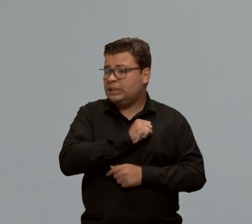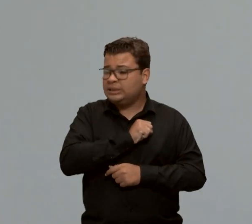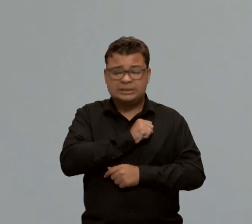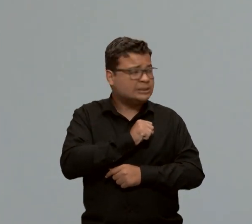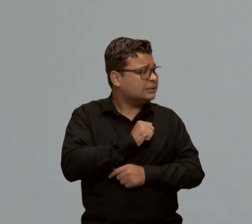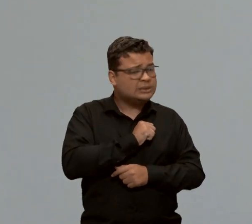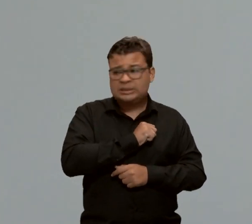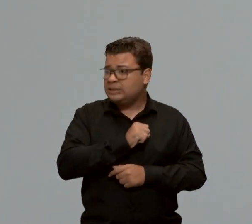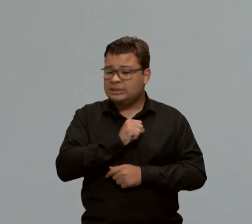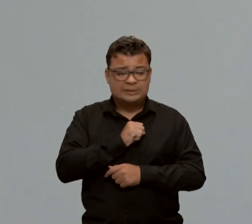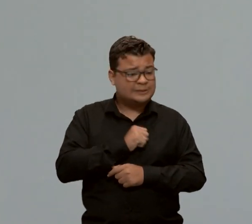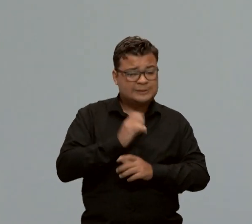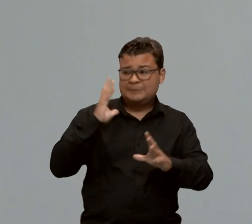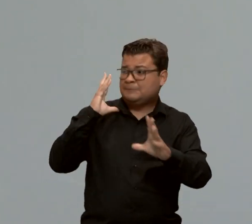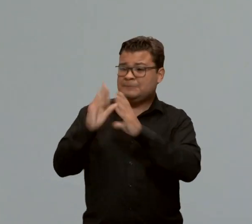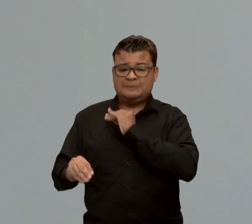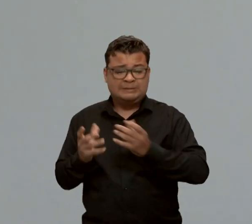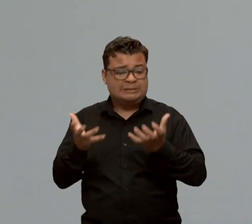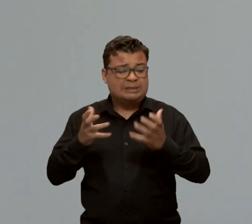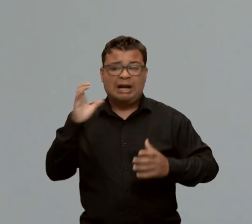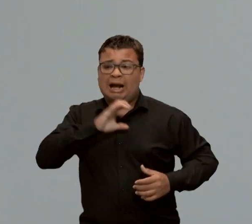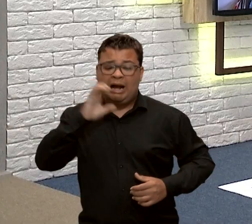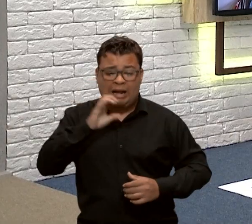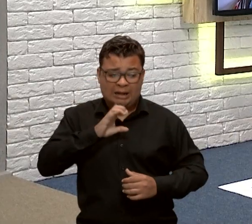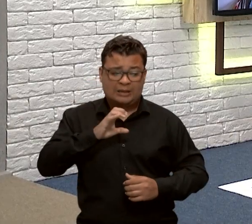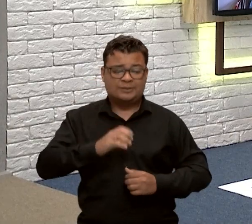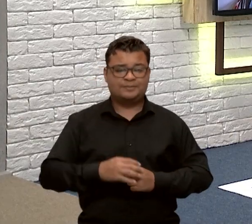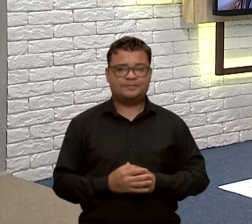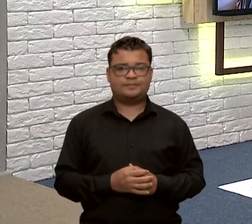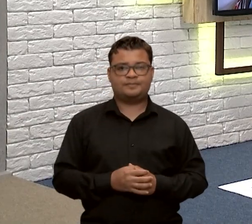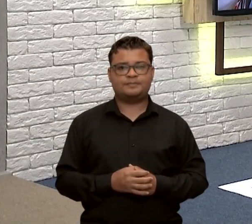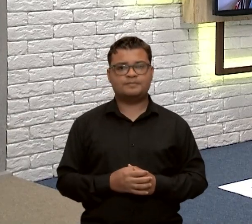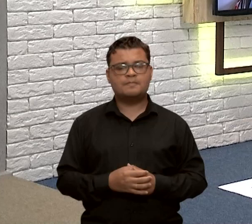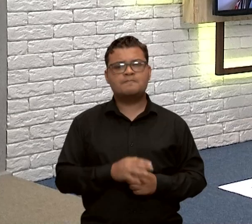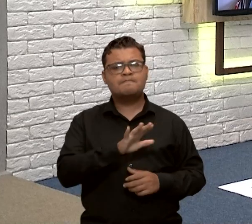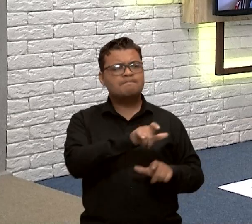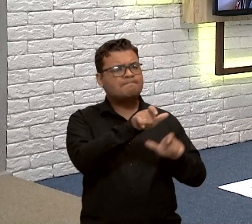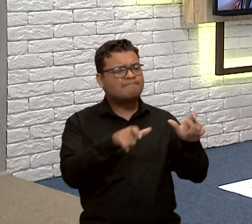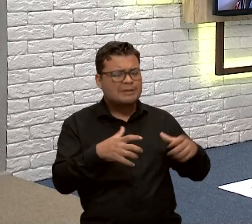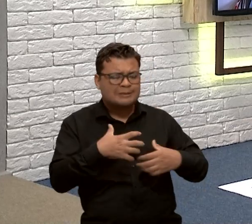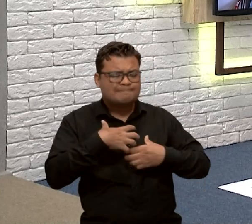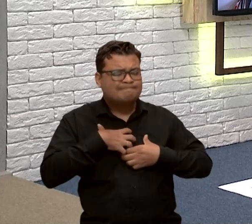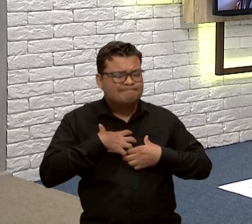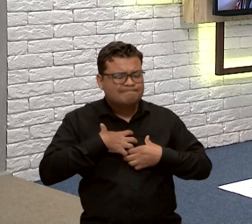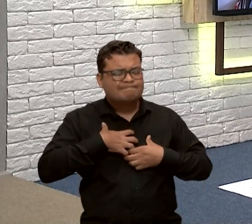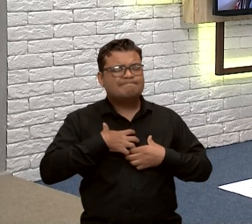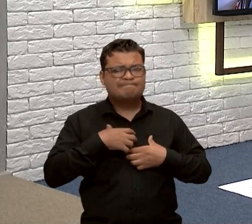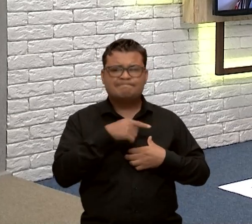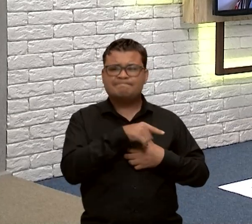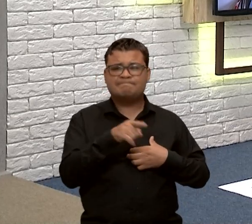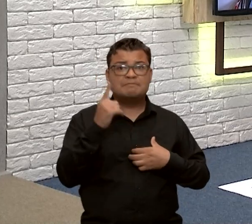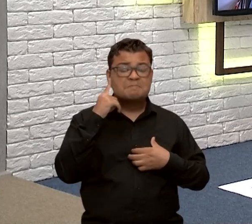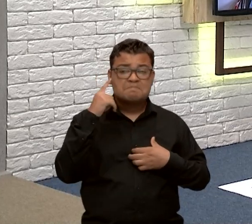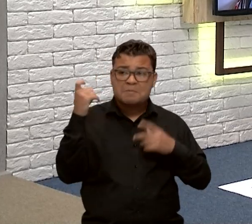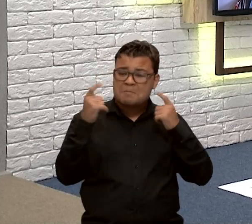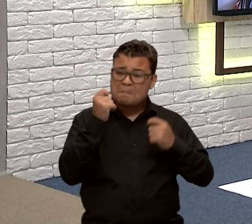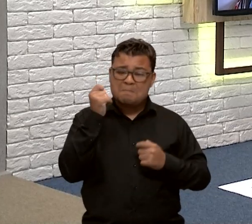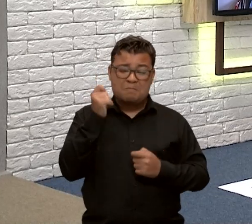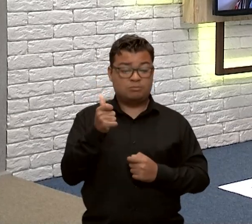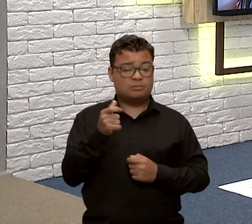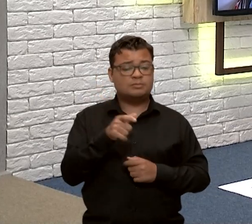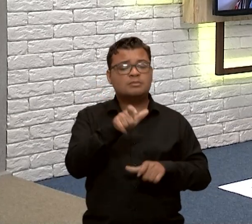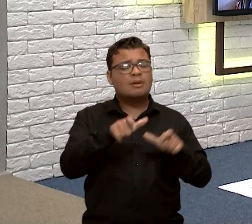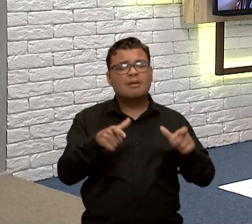ambiente, né, o mais rápido possível. E quais pessoas geralmente têm essa hipersensibilidade auditiva? A gente pode apontar